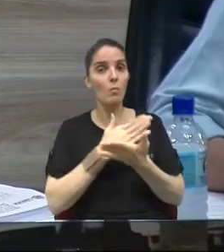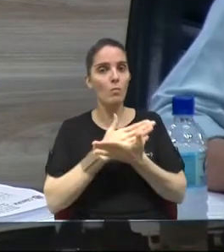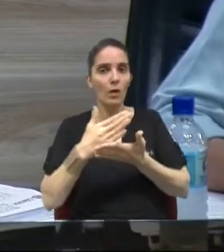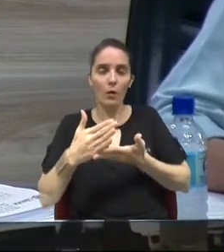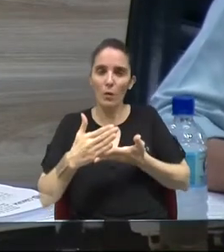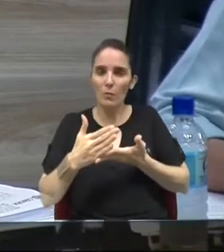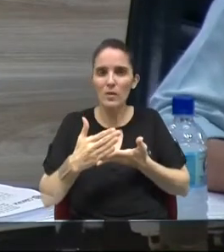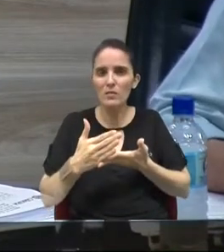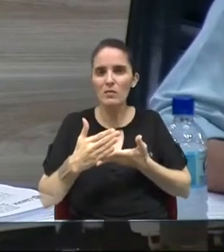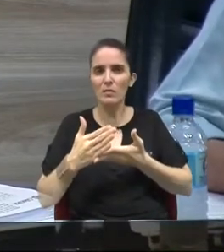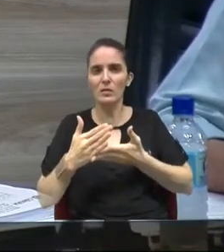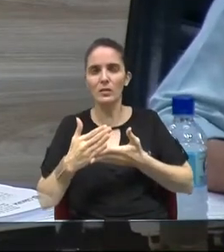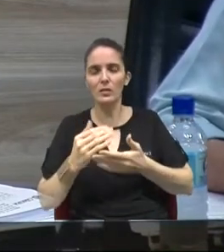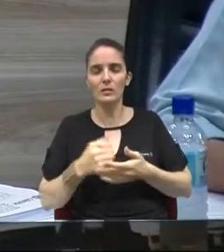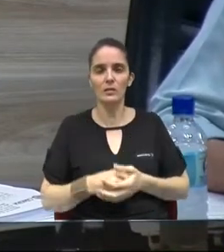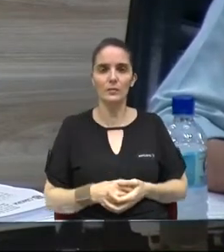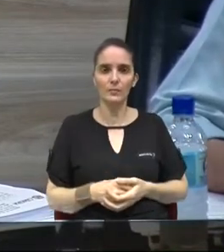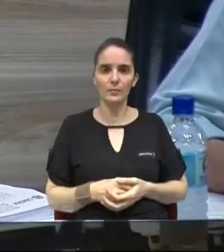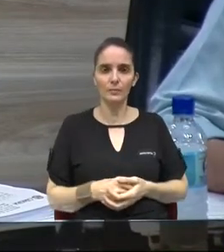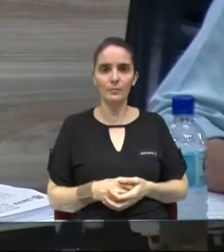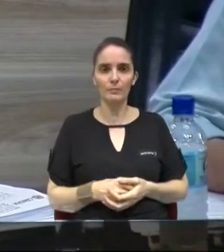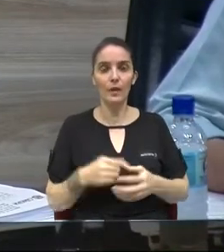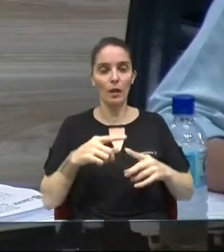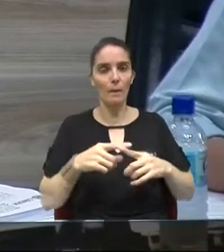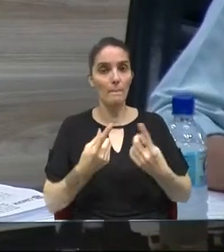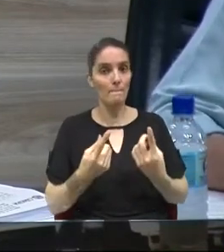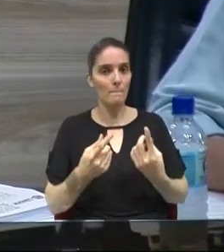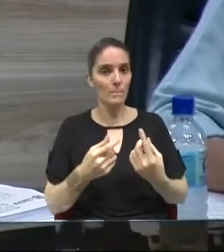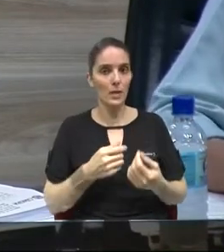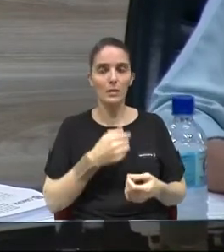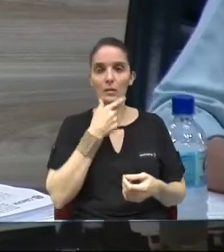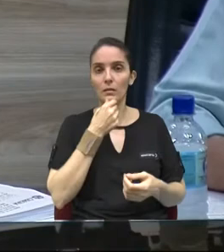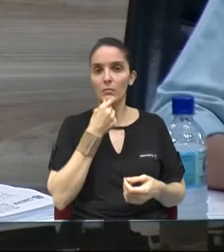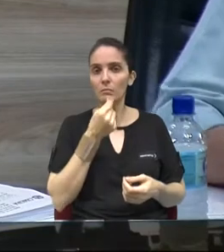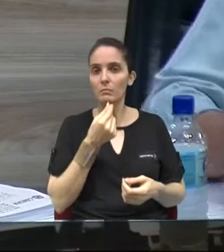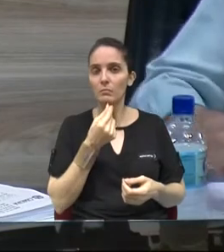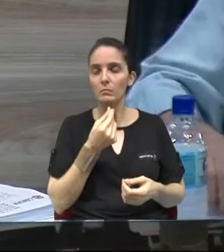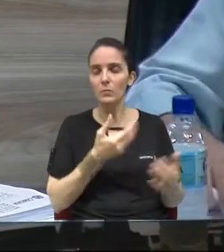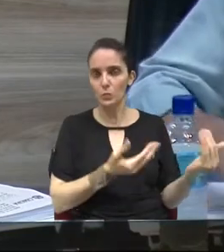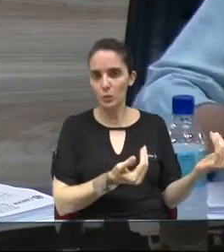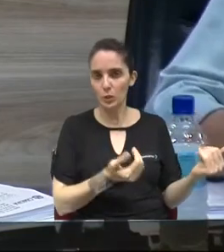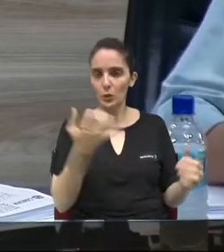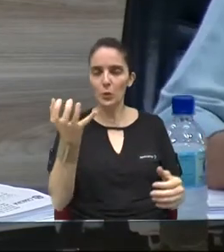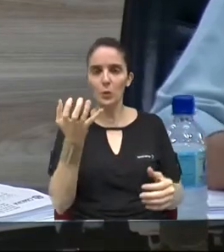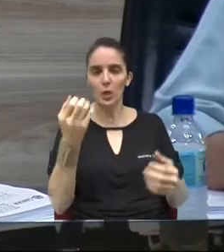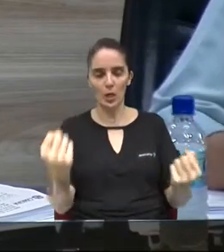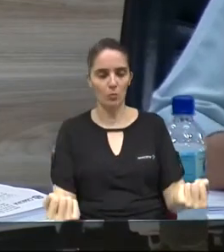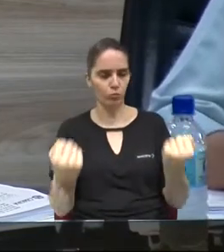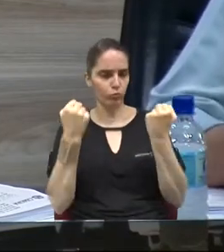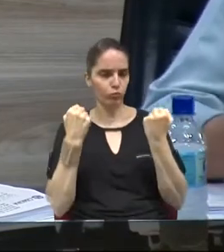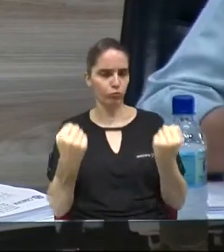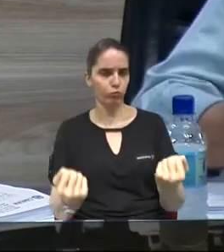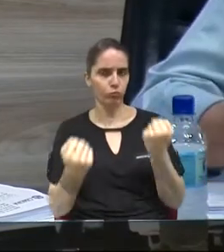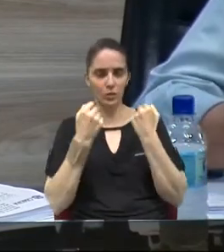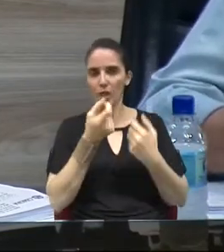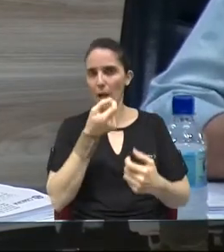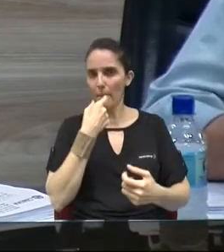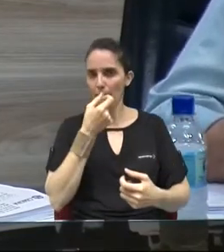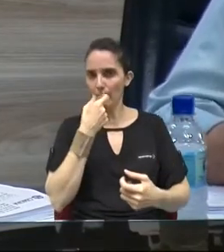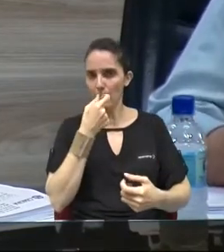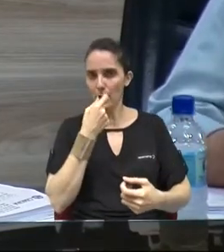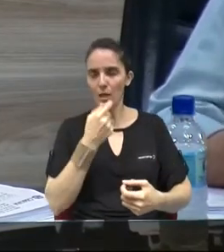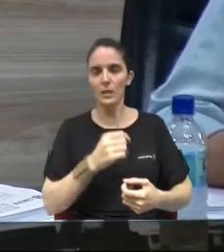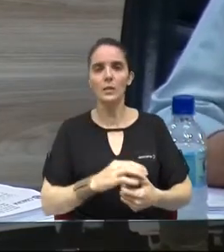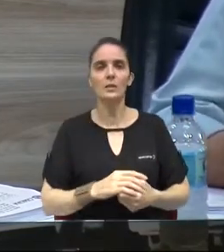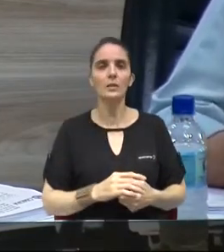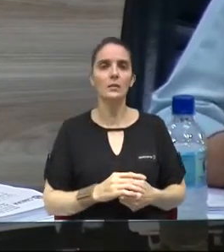ebulição, como a gente chama, mas ele quer aquilo logo. Ele quer fazer academia, ele toma os suplementos, ele toma, eu digo para o meu